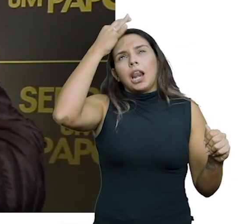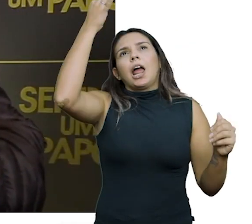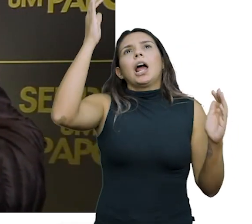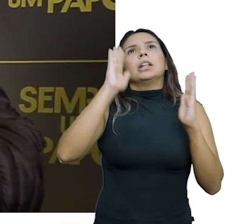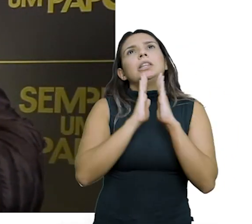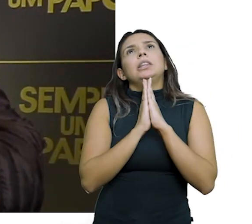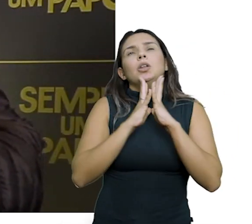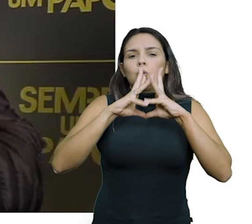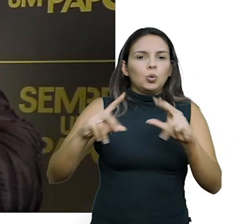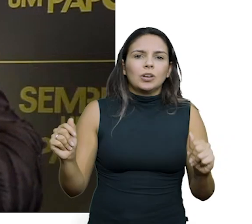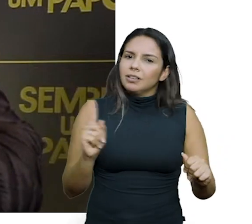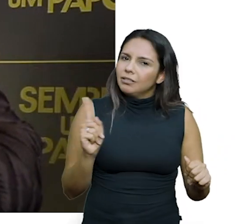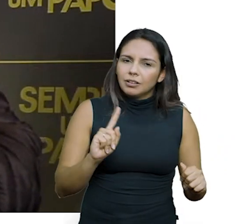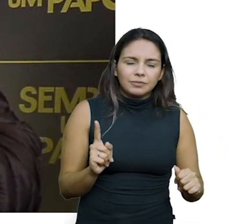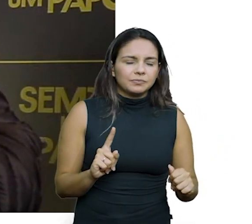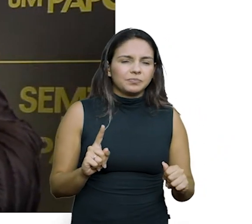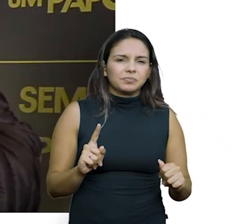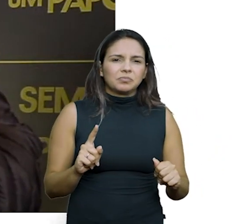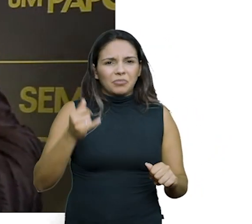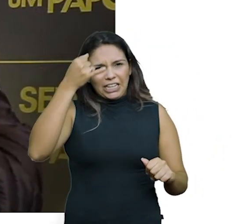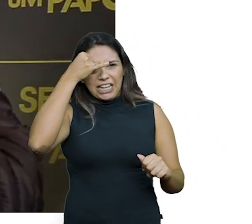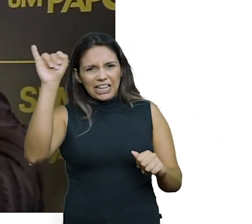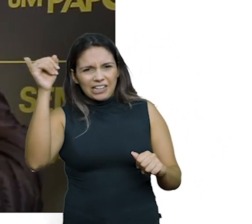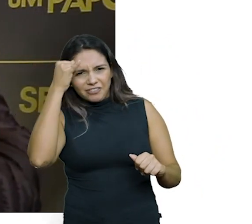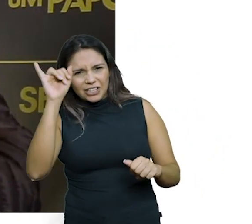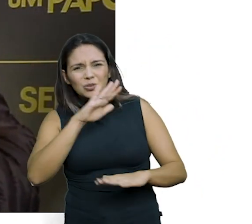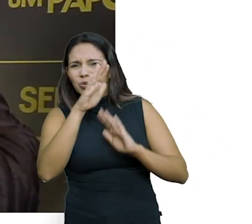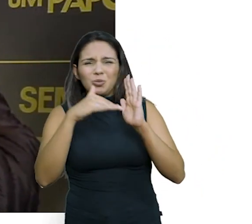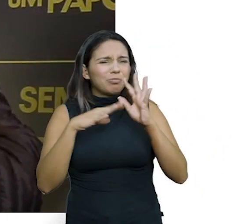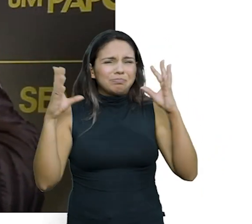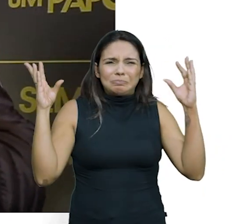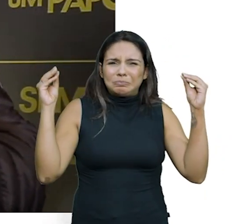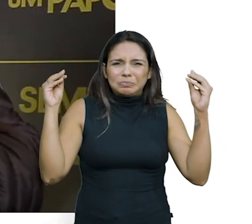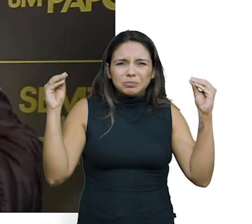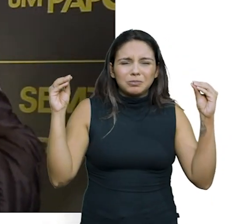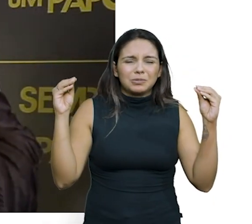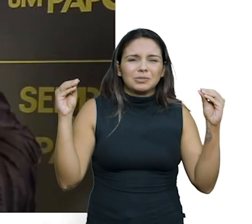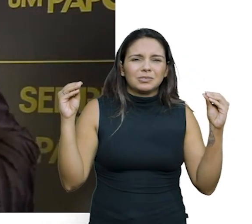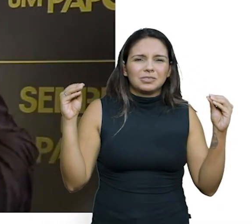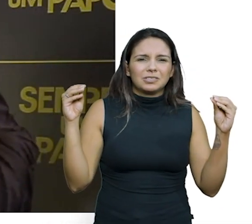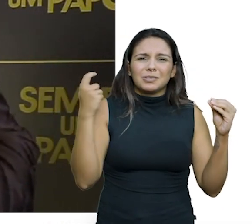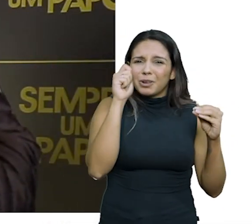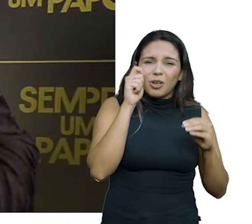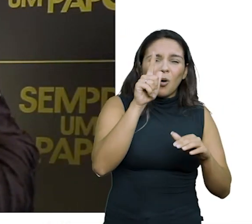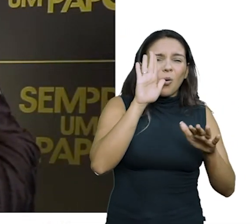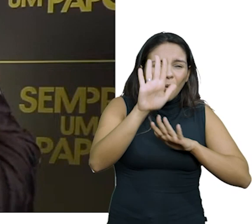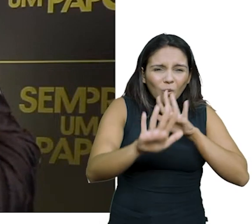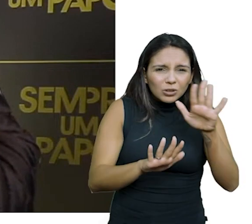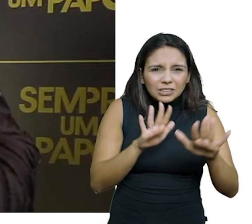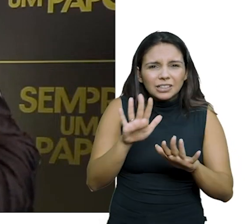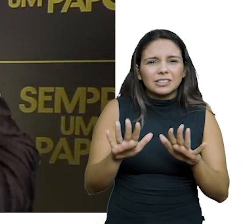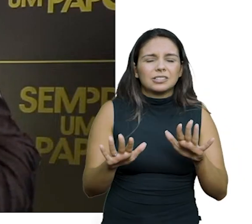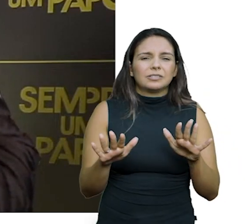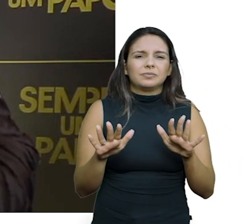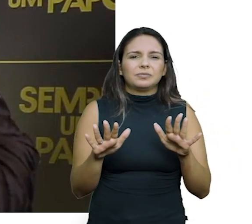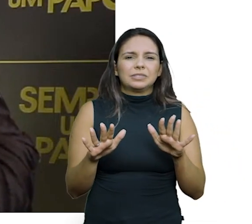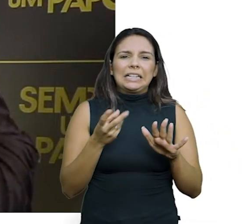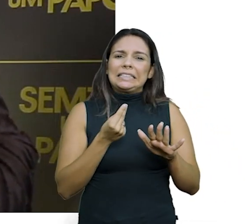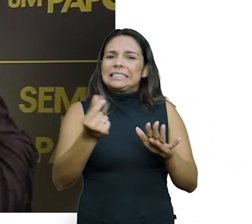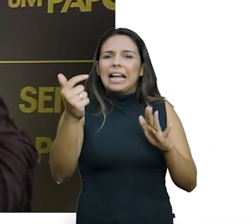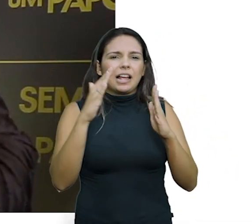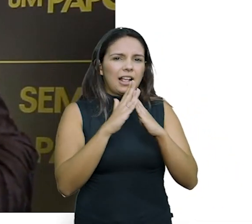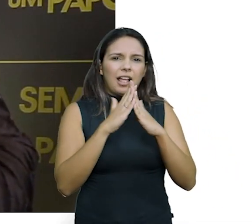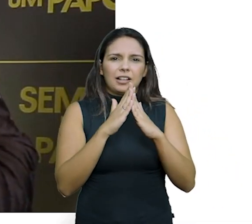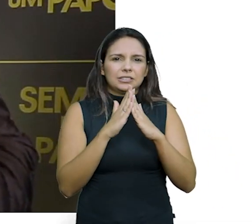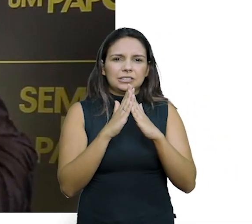milagrosas, possibilidades de prevenção, tudo conversa fiada, e principalmente da necessidade premente de sair